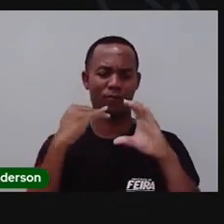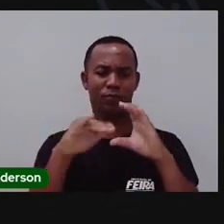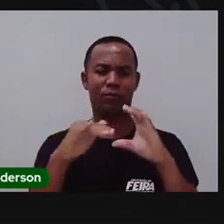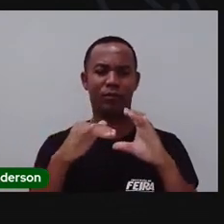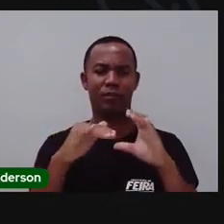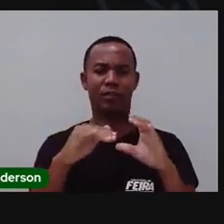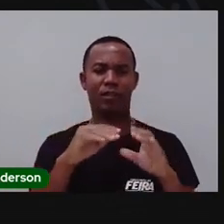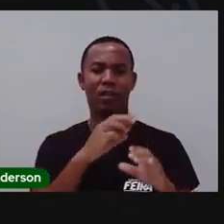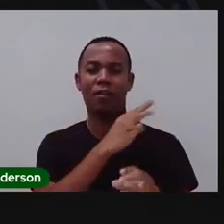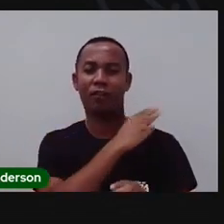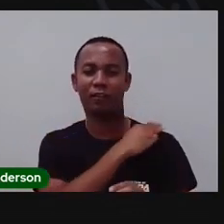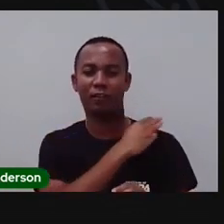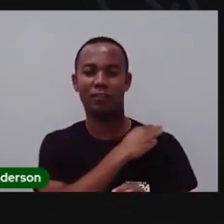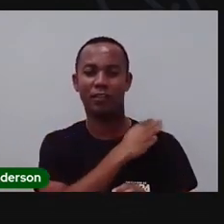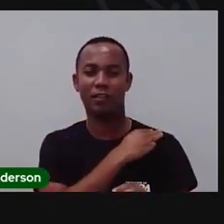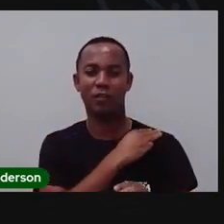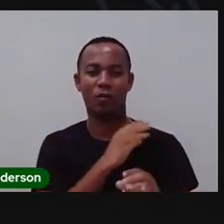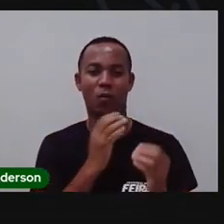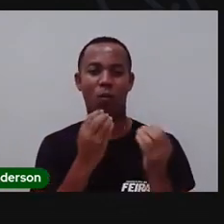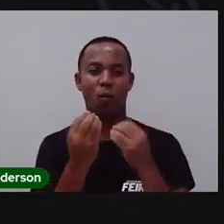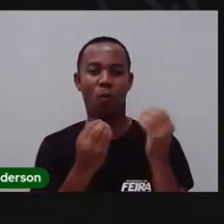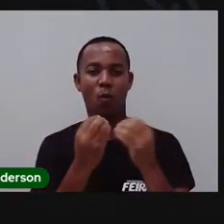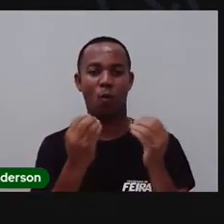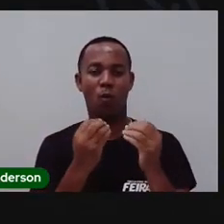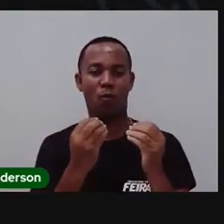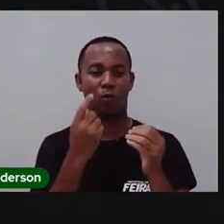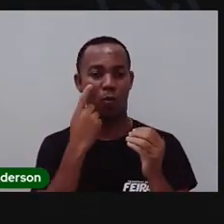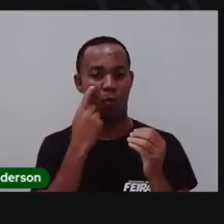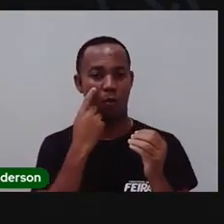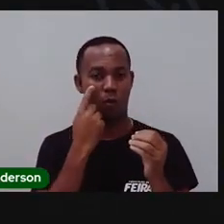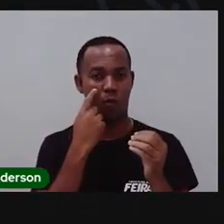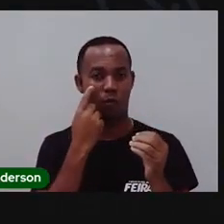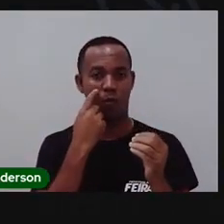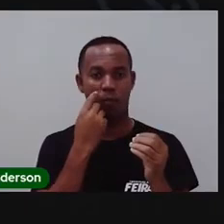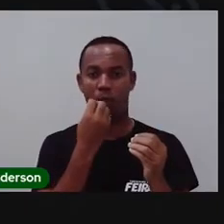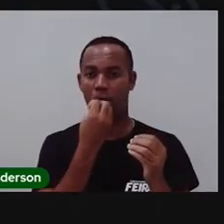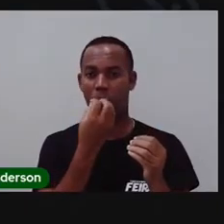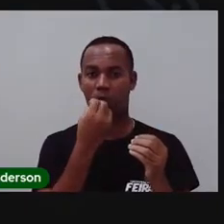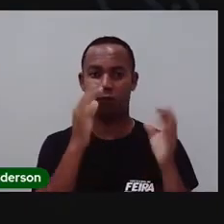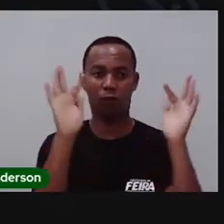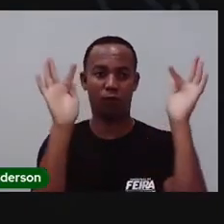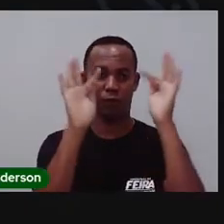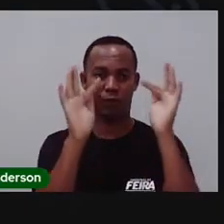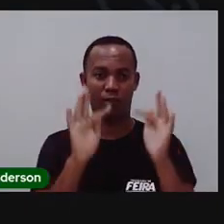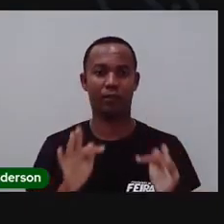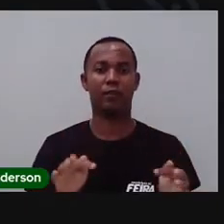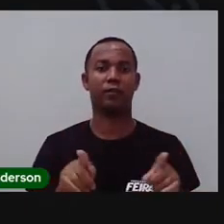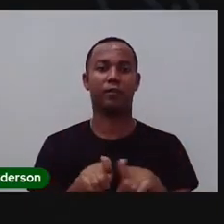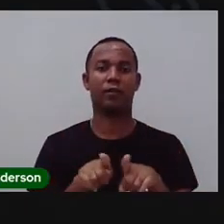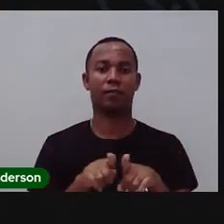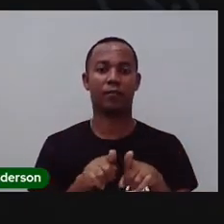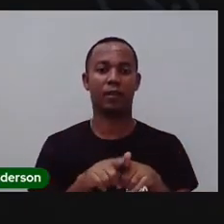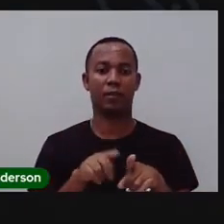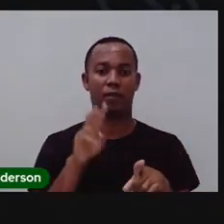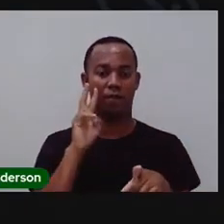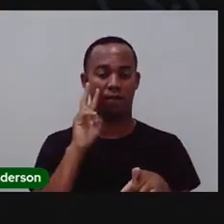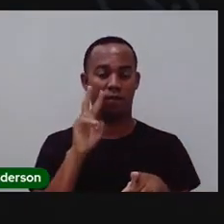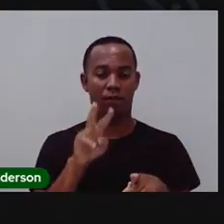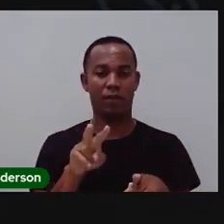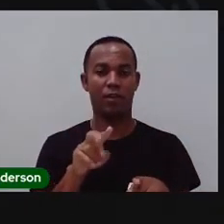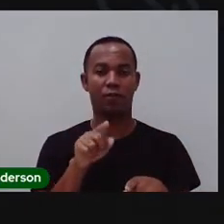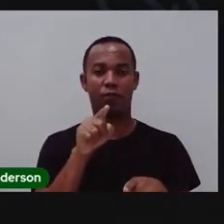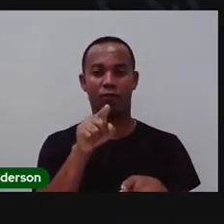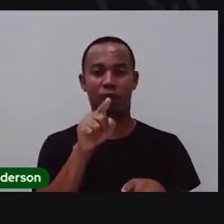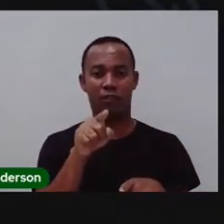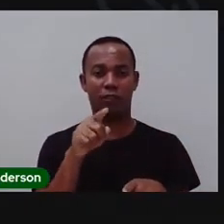ano, olha só para Maria, como está o meu experimento. É para ficar muito feliz, tá? Em ver que